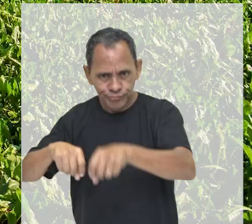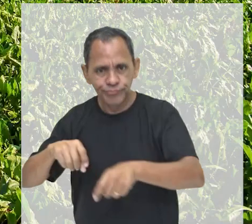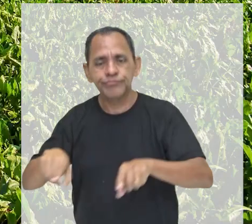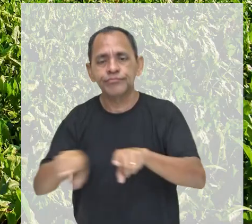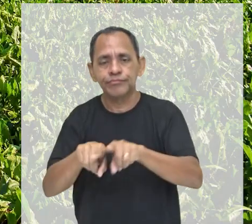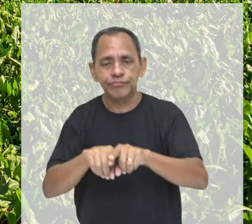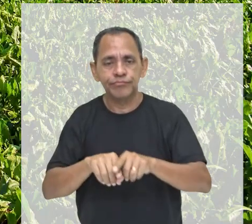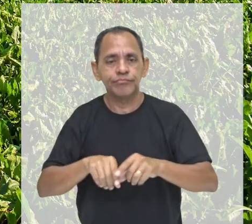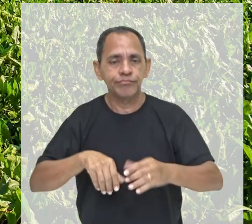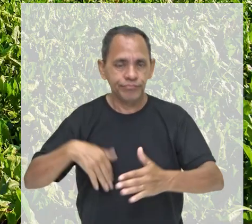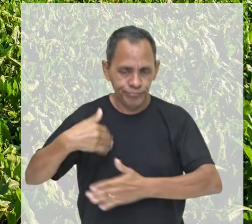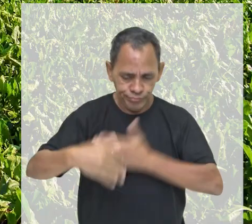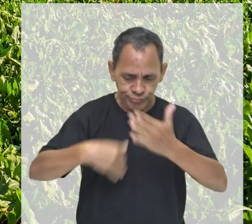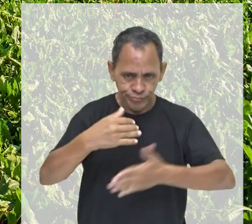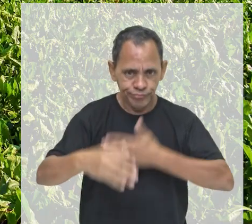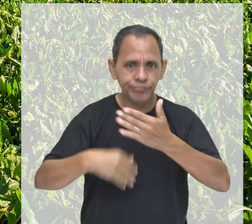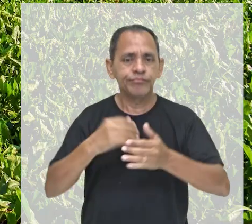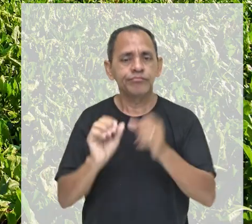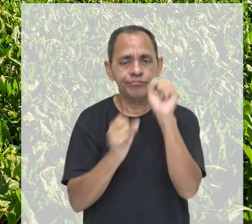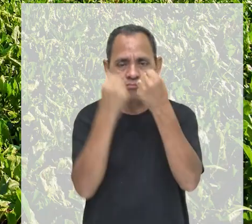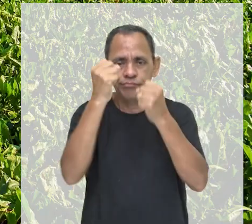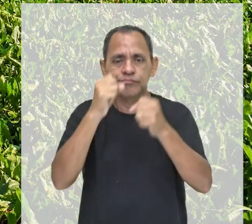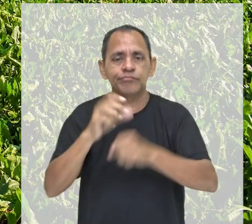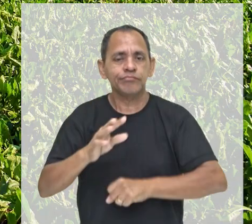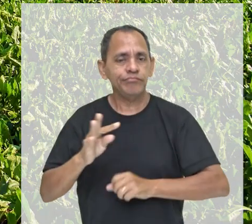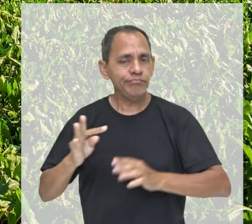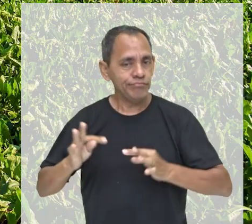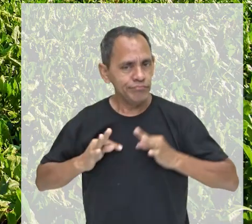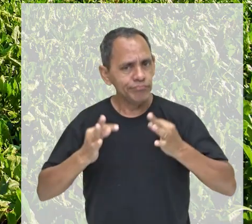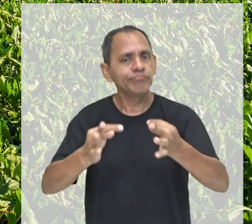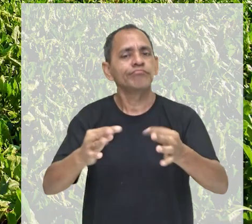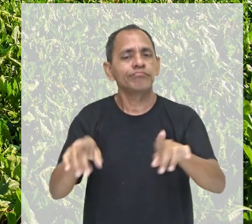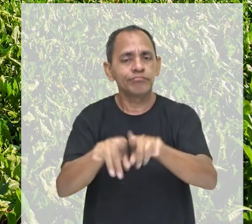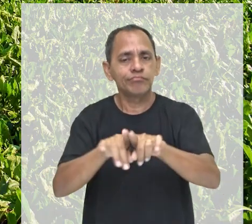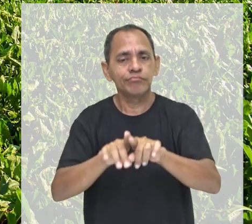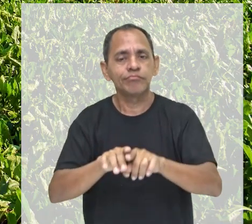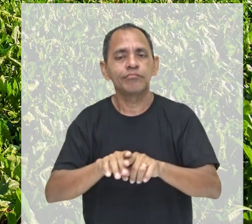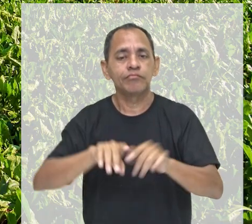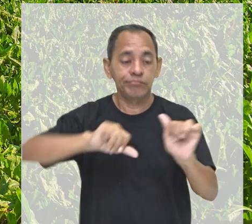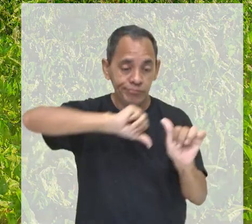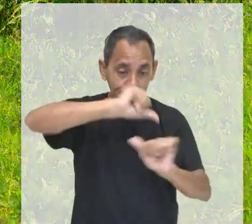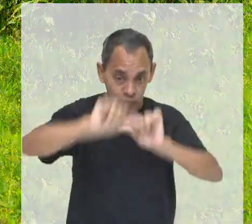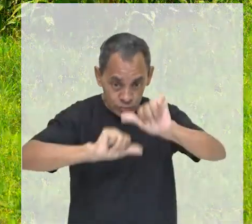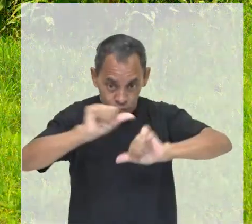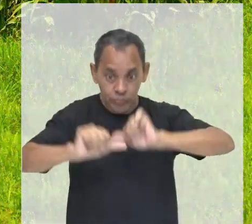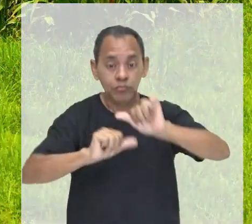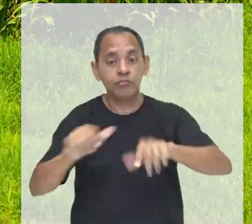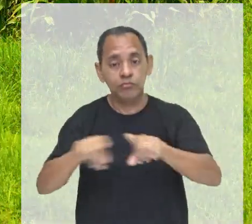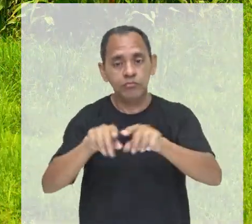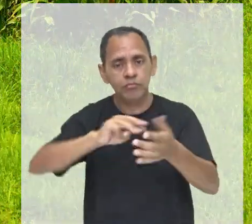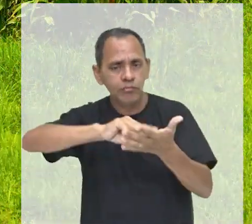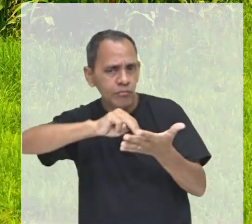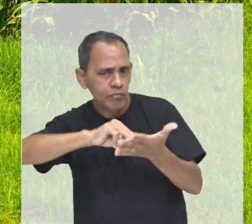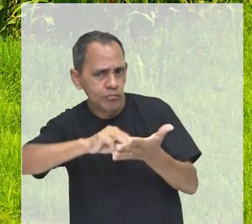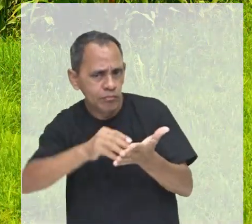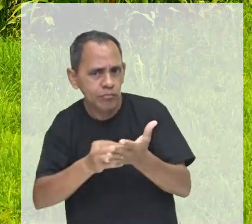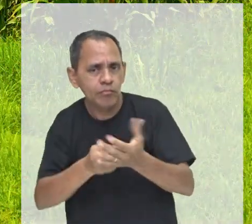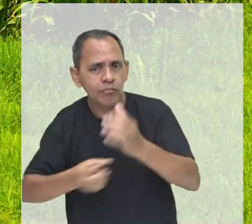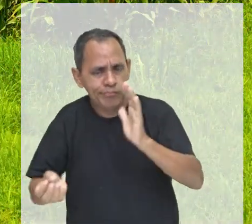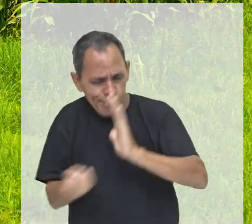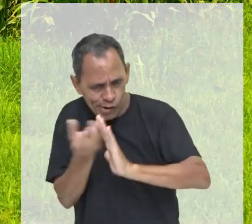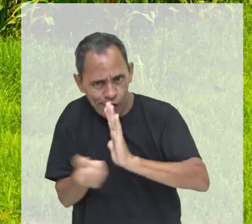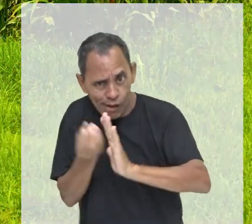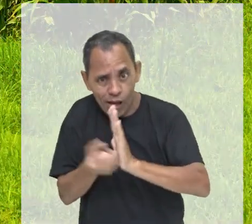industrialização e a tecnologia, gente, tem moldado, tá? E transformado aí os métodos de produção